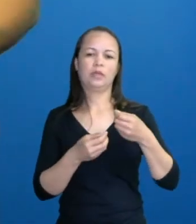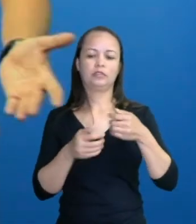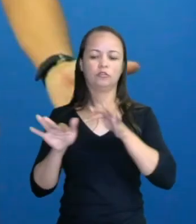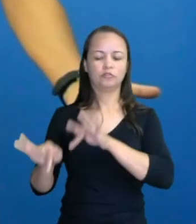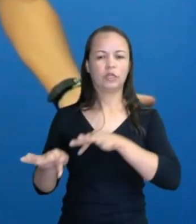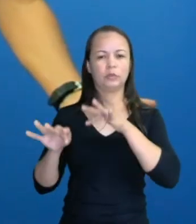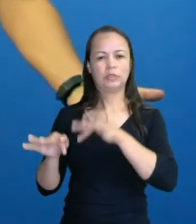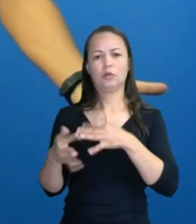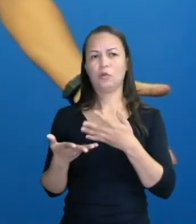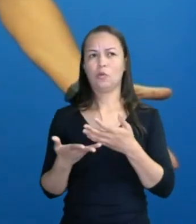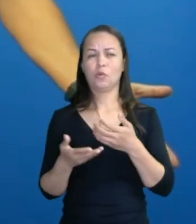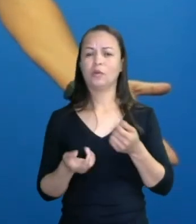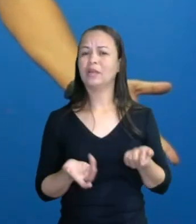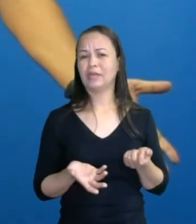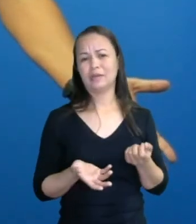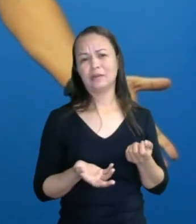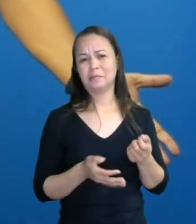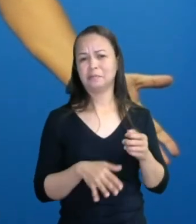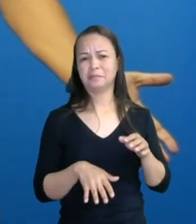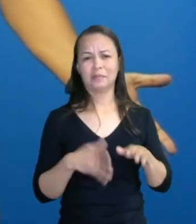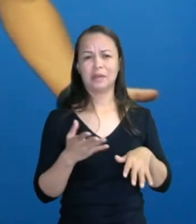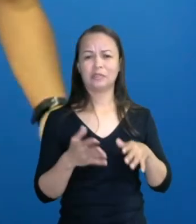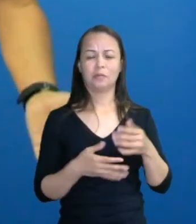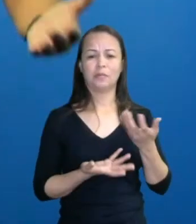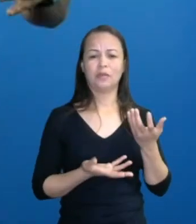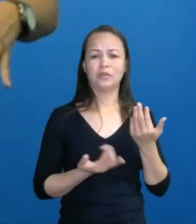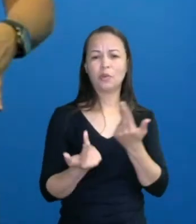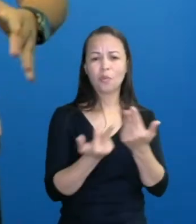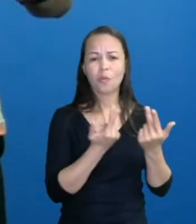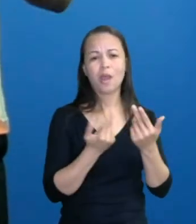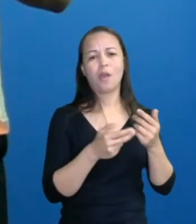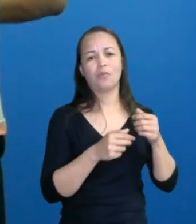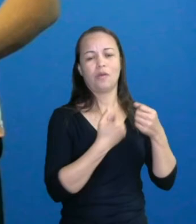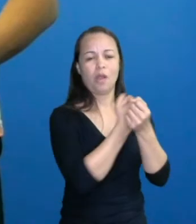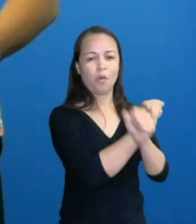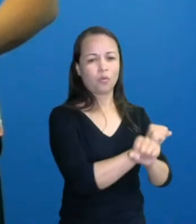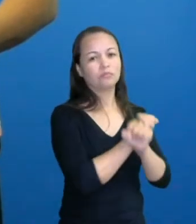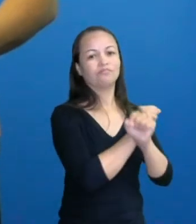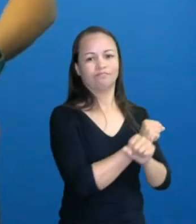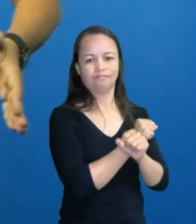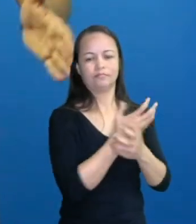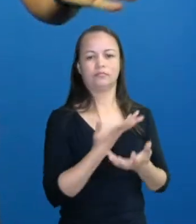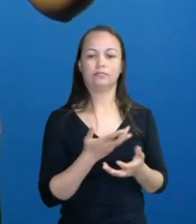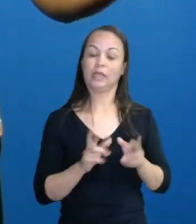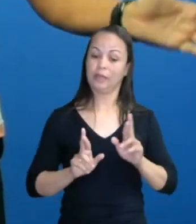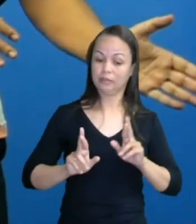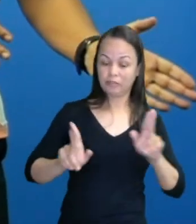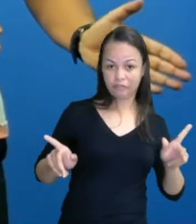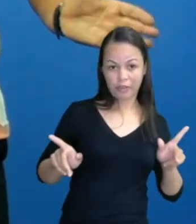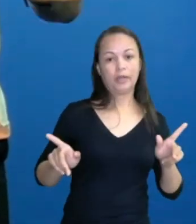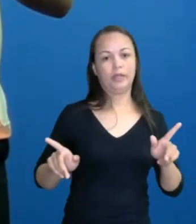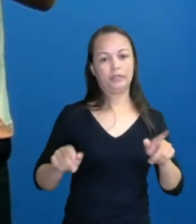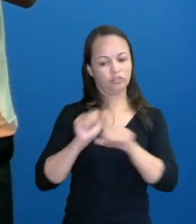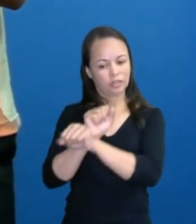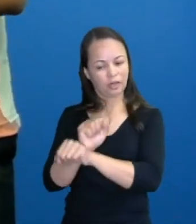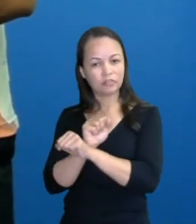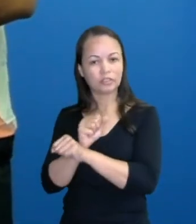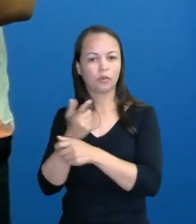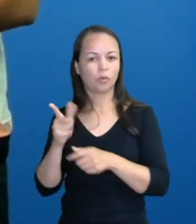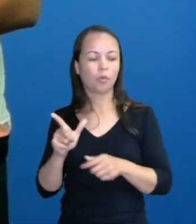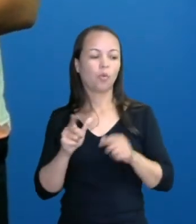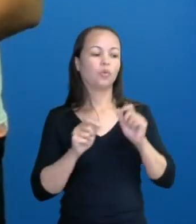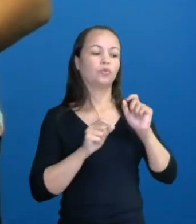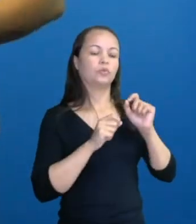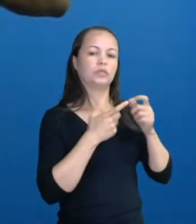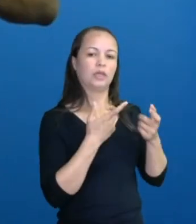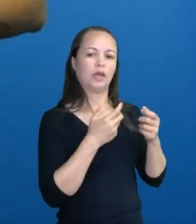Você falava, professor, é praticamente como escravo um negócio desse, né? Bem, é diferente, escravidão é uma coisa,